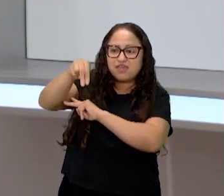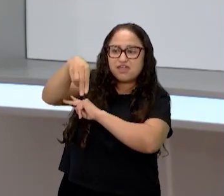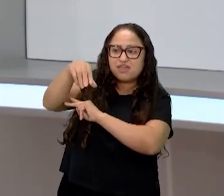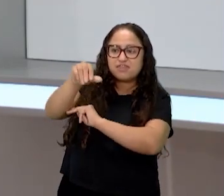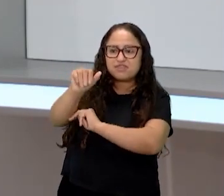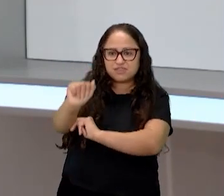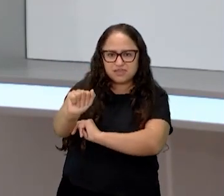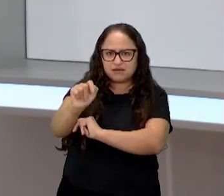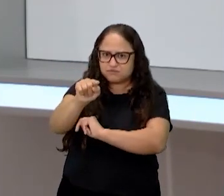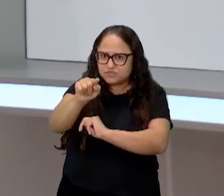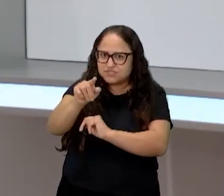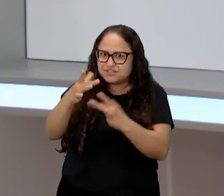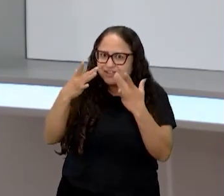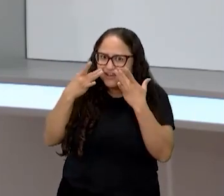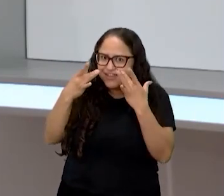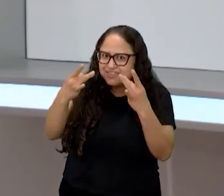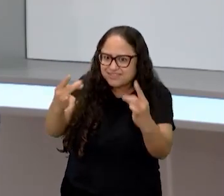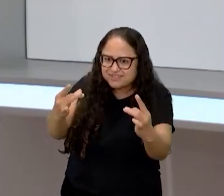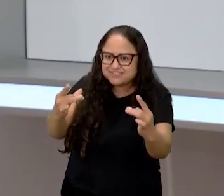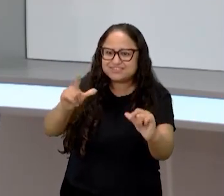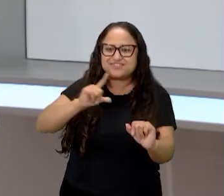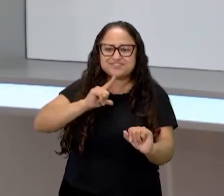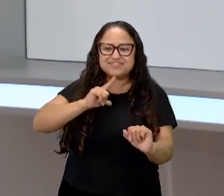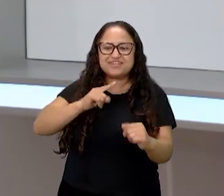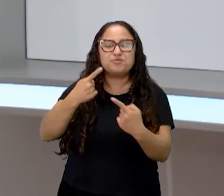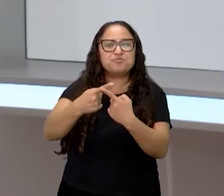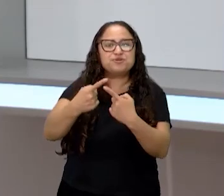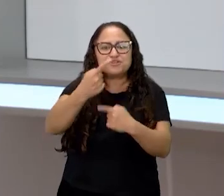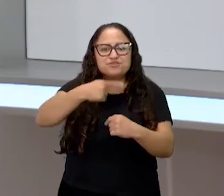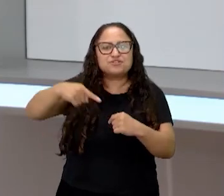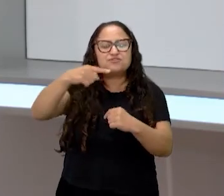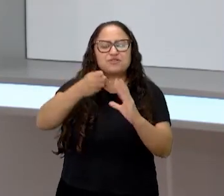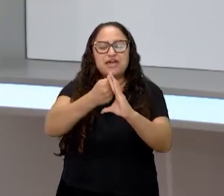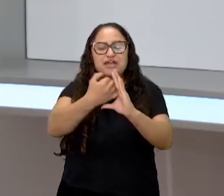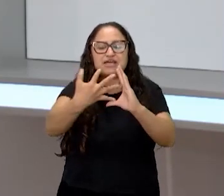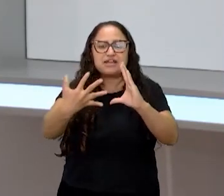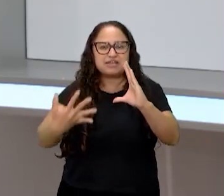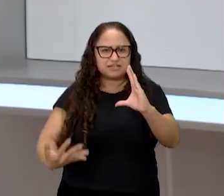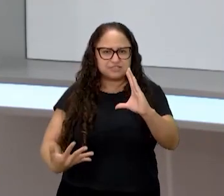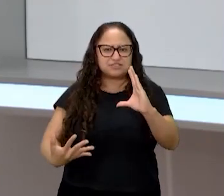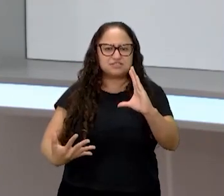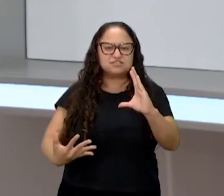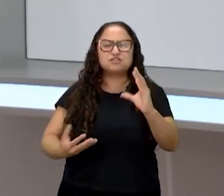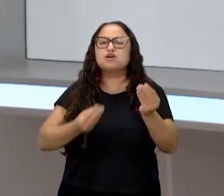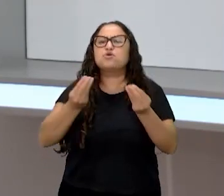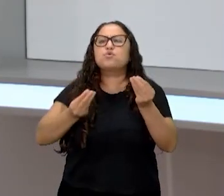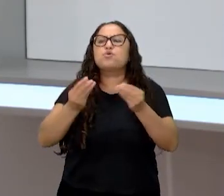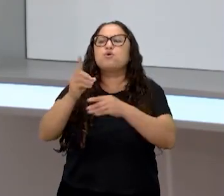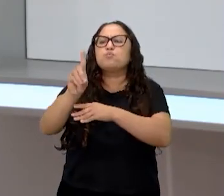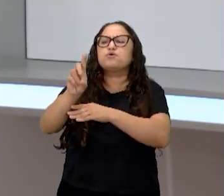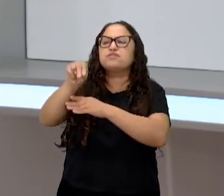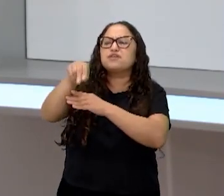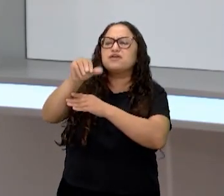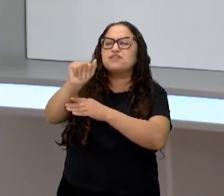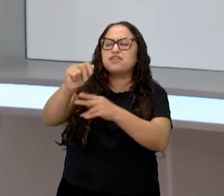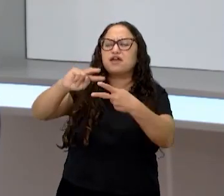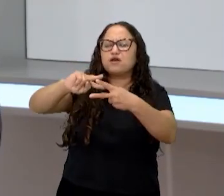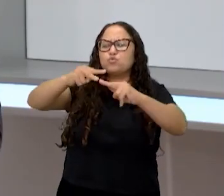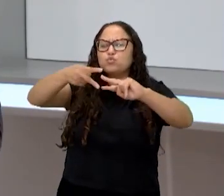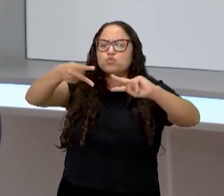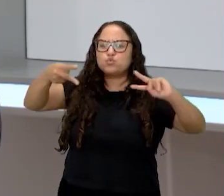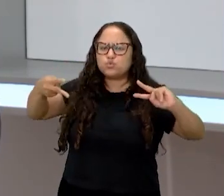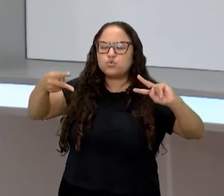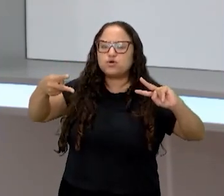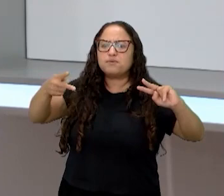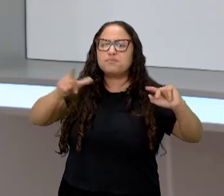então fiquem espertos que a gente vai falar um pouquinho a respeito das características do DNA. E para me acompanhar